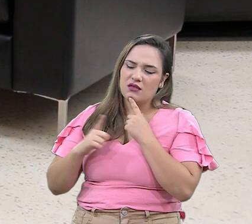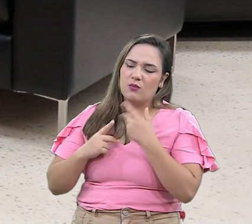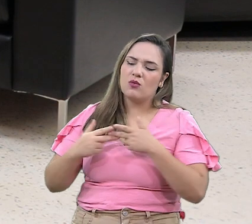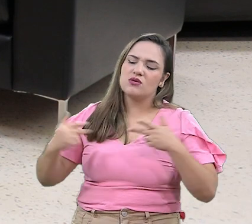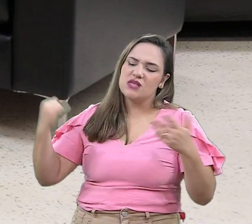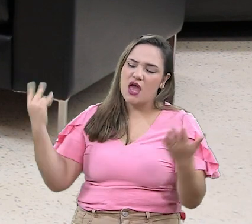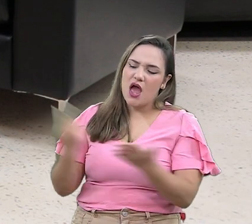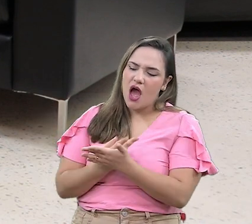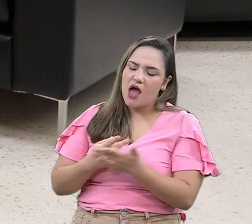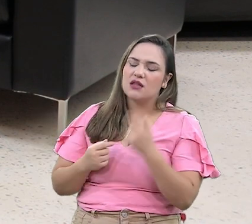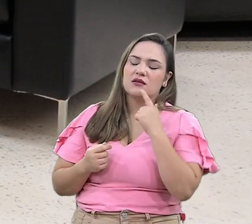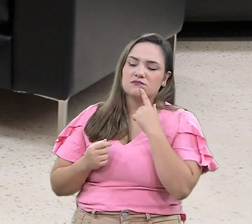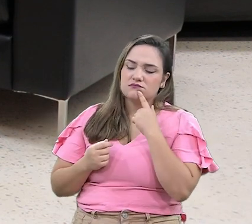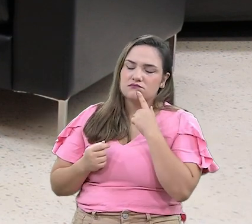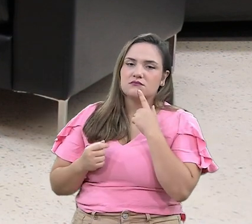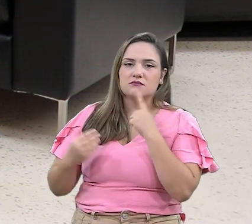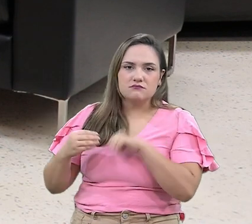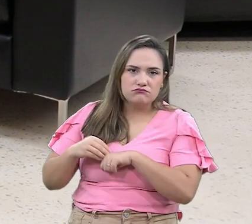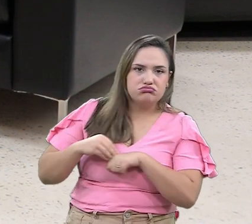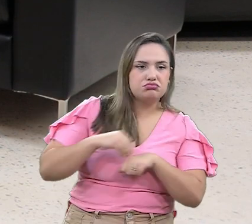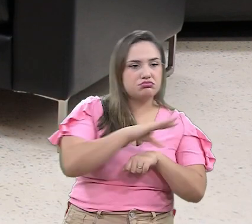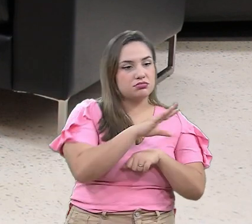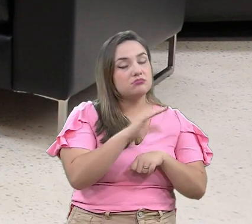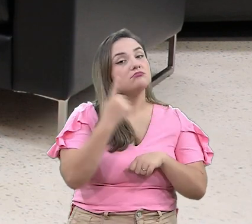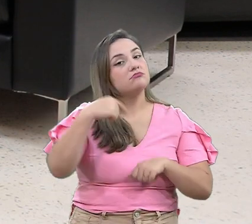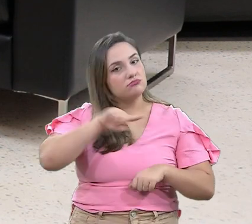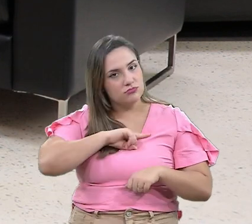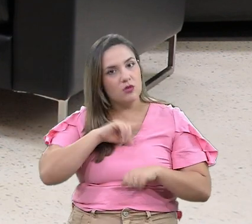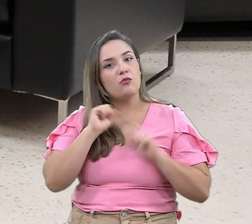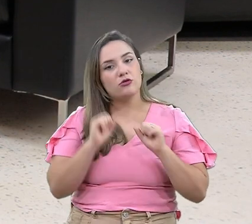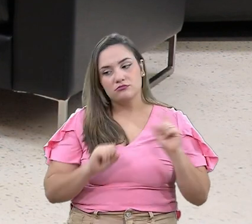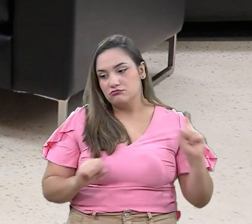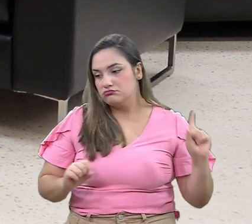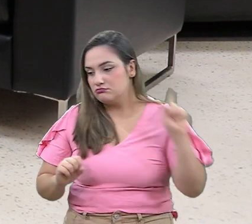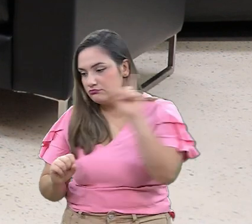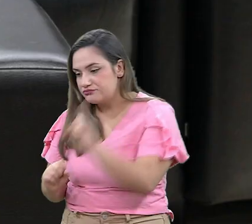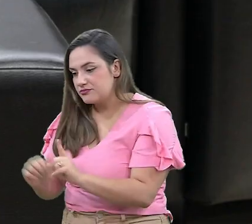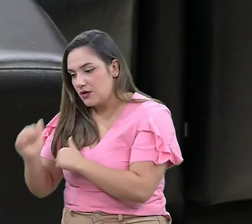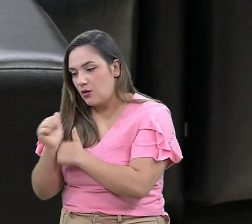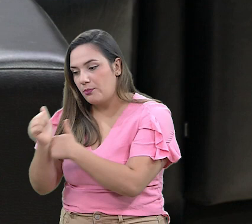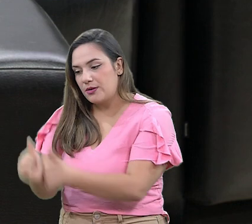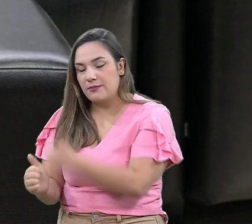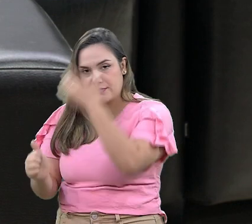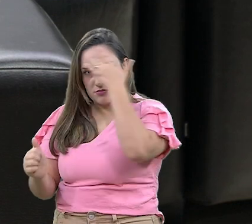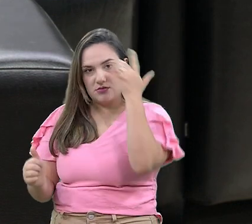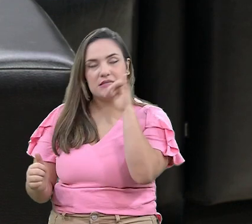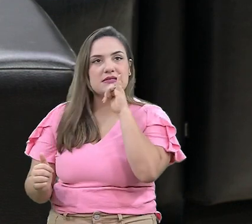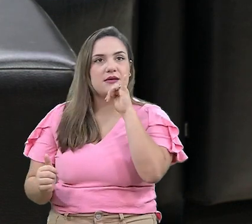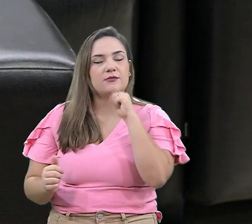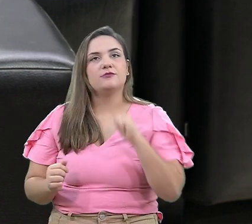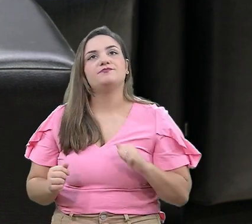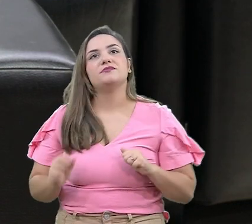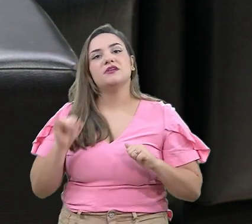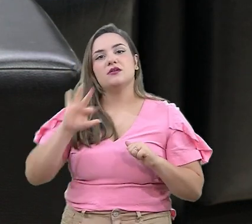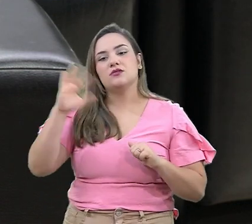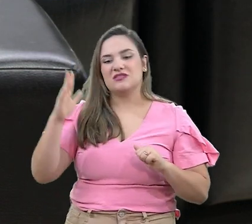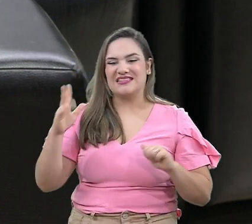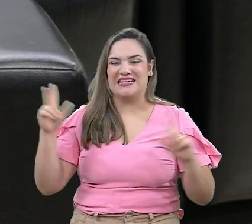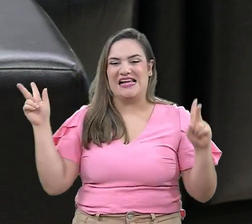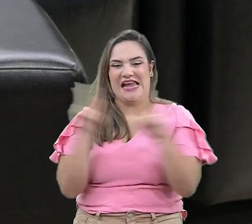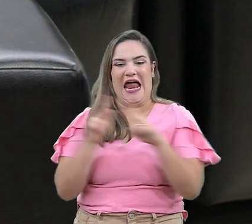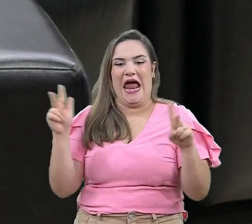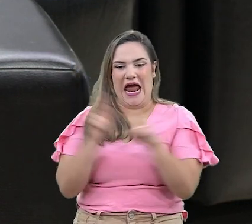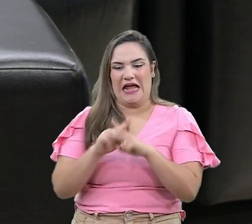percepção e for trazido para auxiliá-lo, né? Uma estratégia para auxiliar. Por exemplo, ocorre